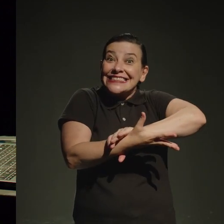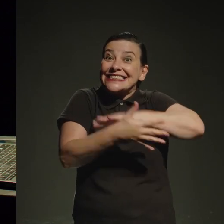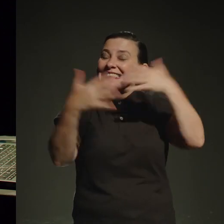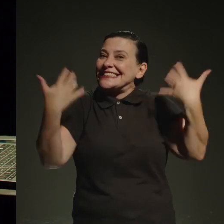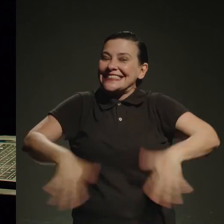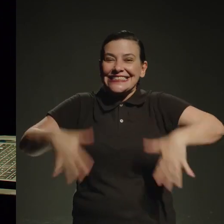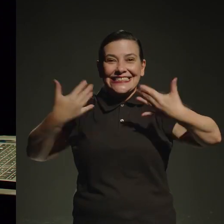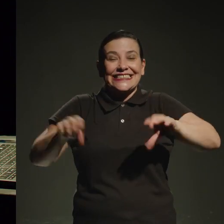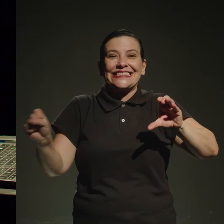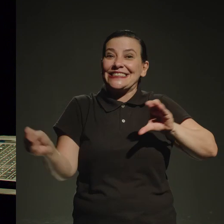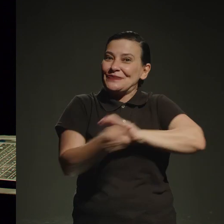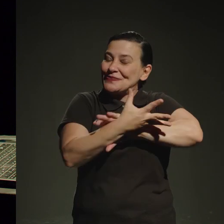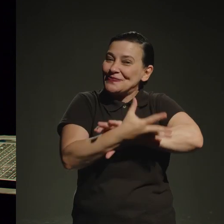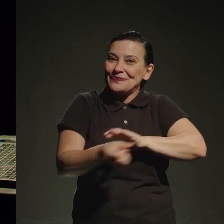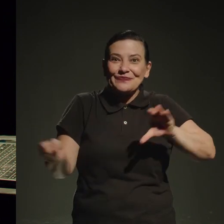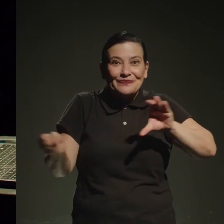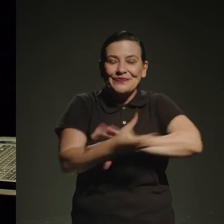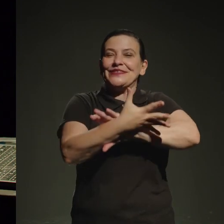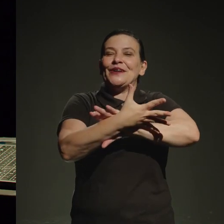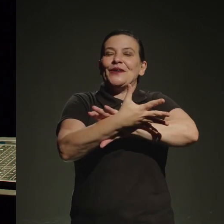Tromba de culo, sanita de corpore.